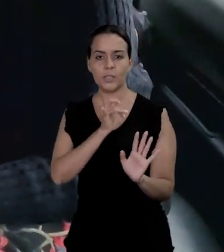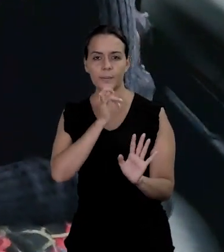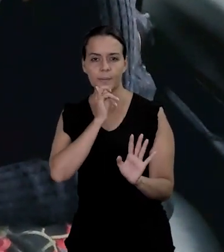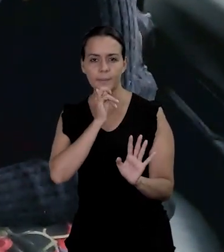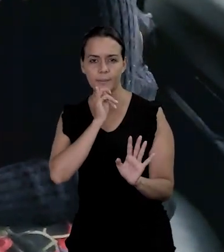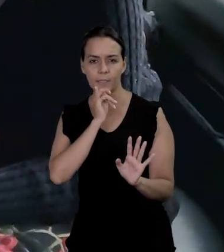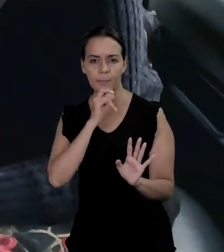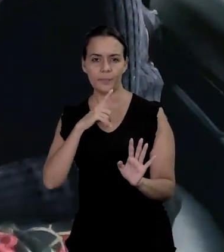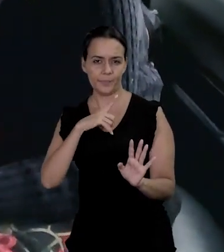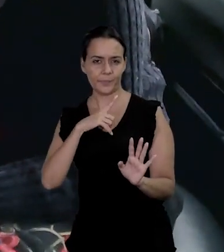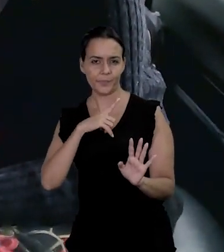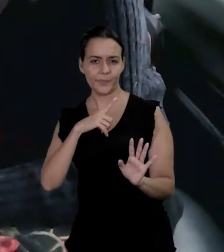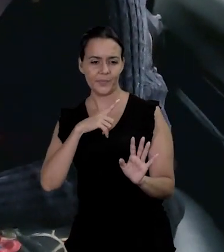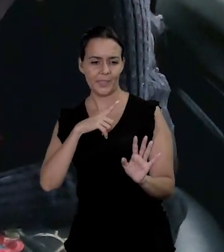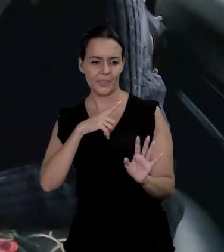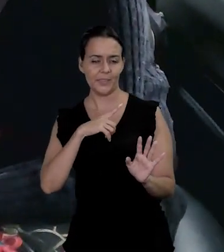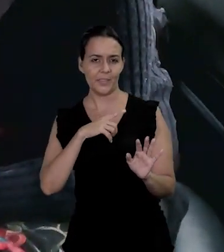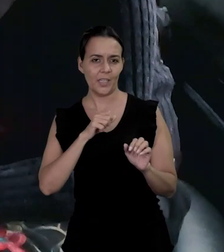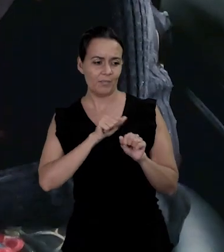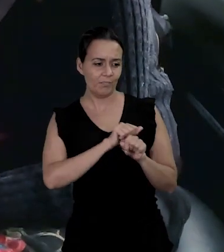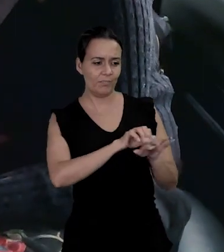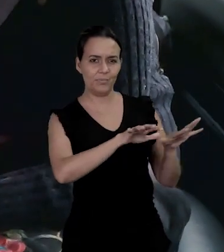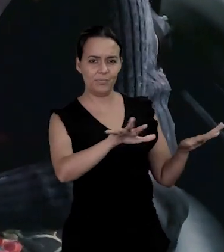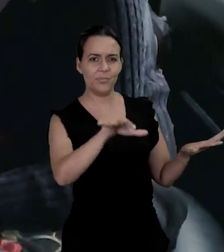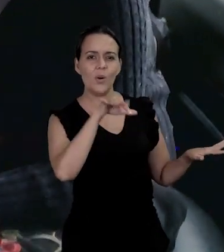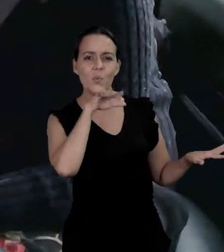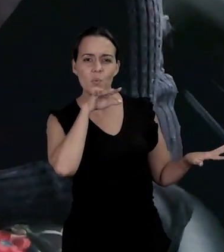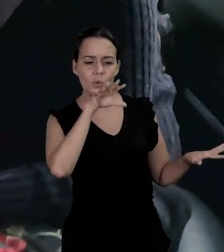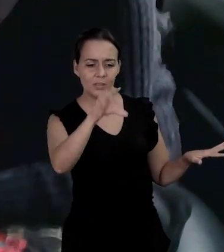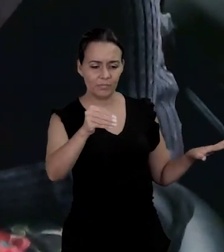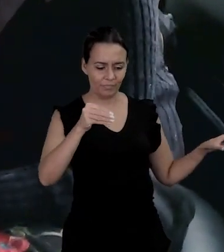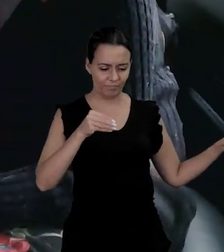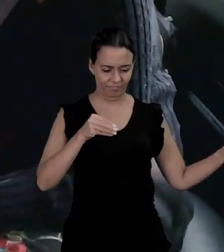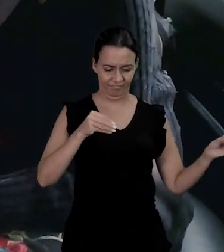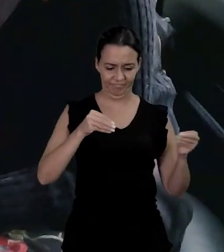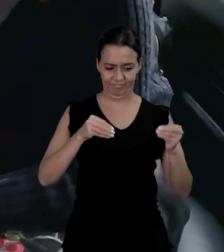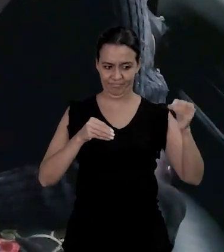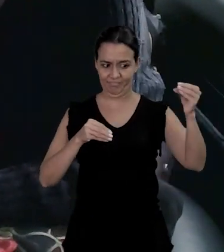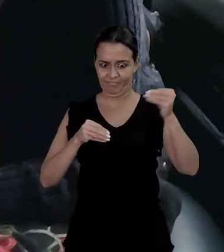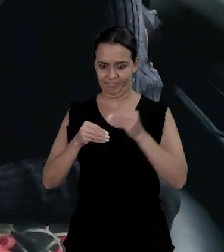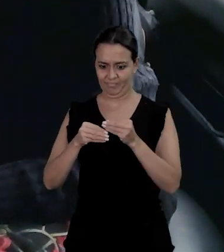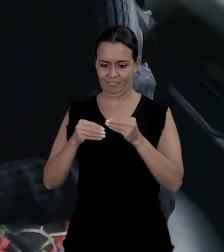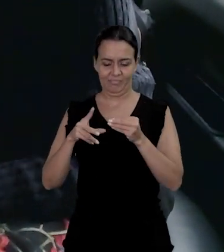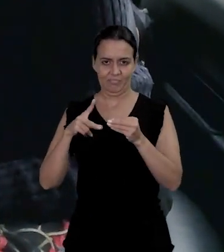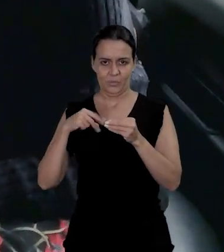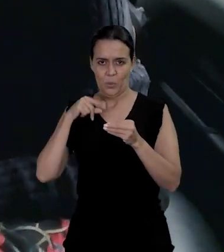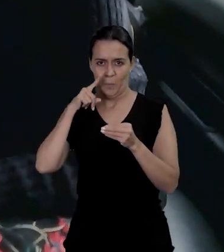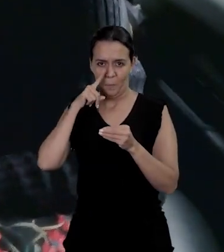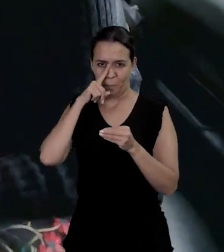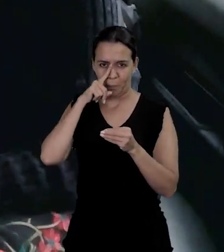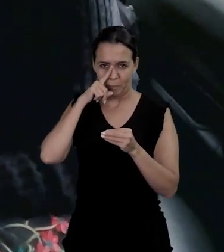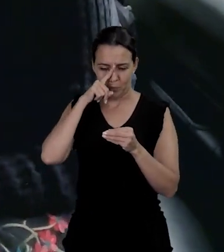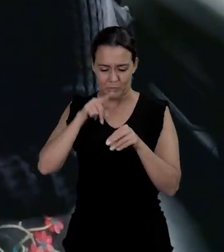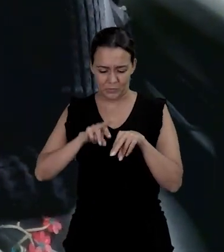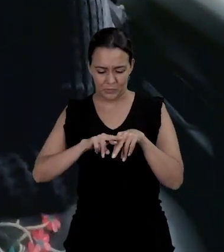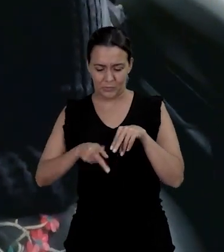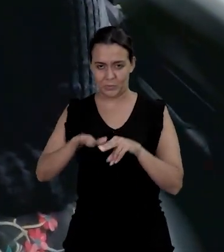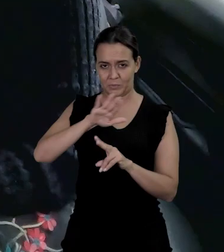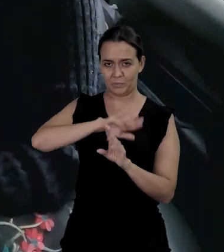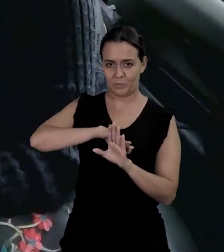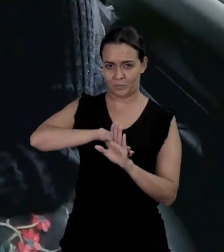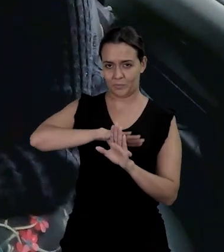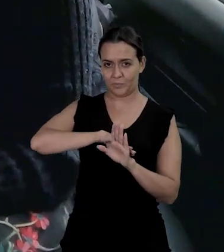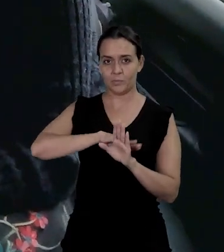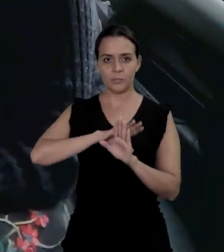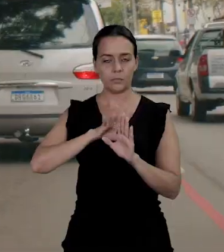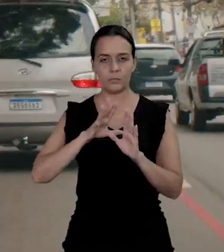que podem juntar até pedaço do Mein Kampf, do Hitler, costurar no livro, falando sobre o perigo da ideologia de